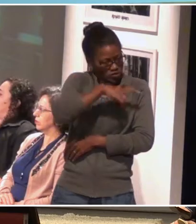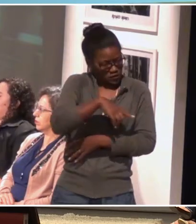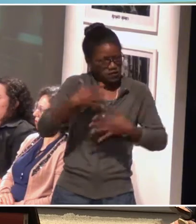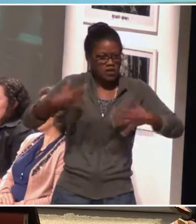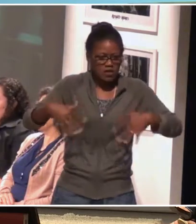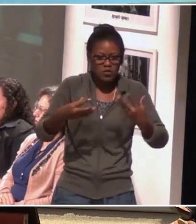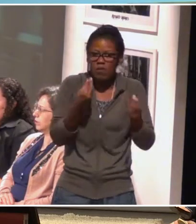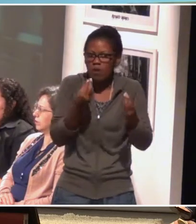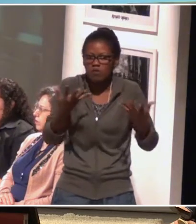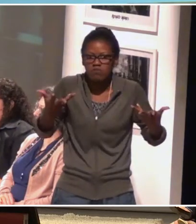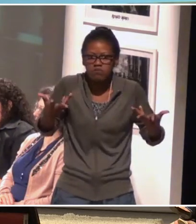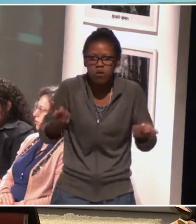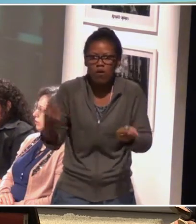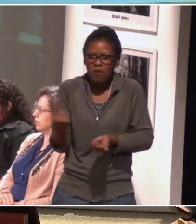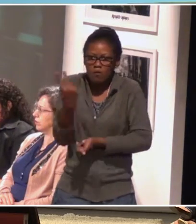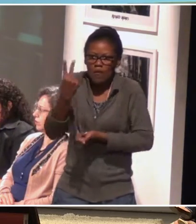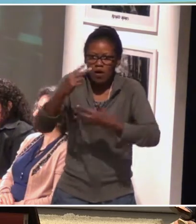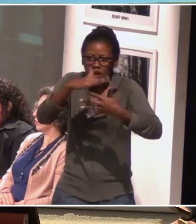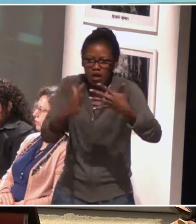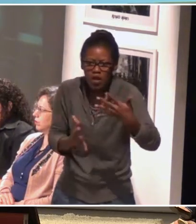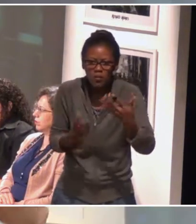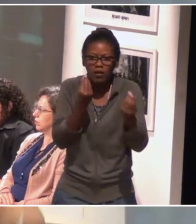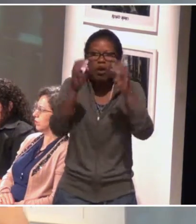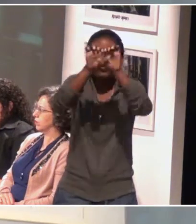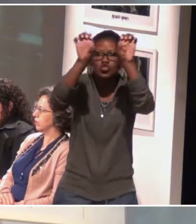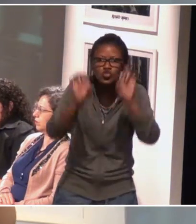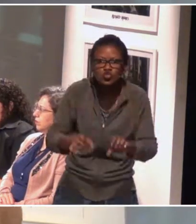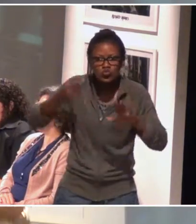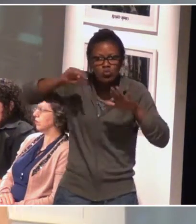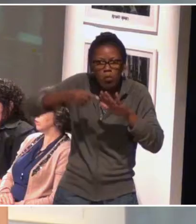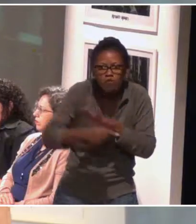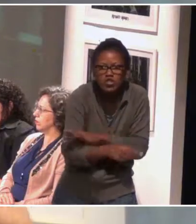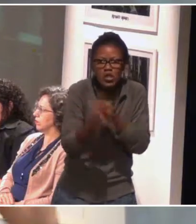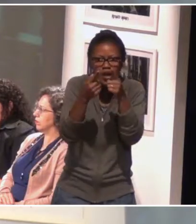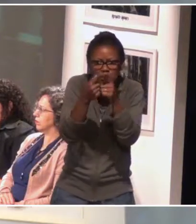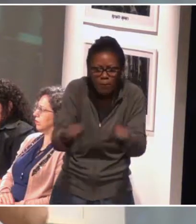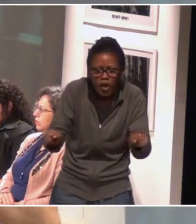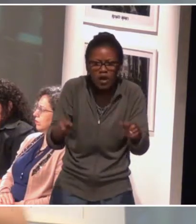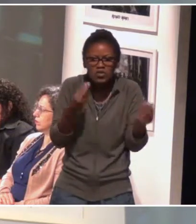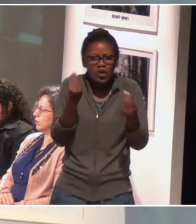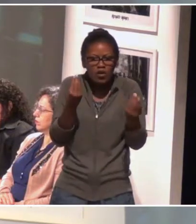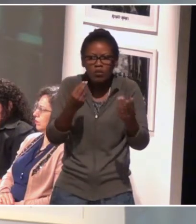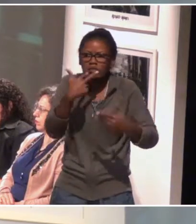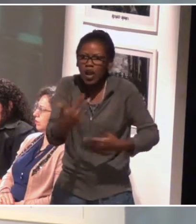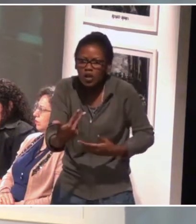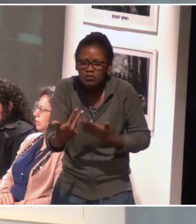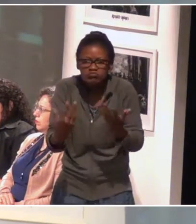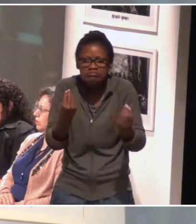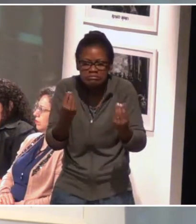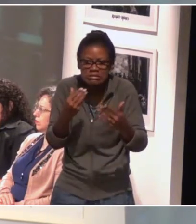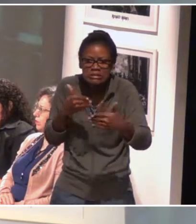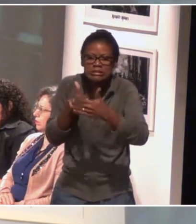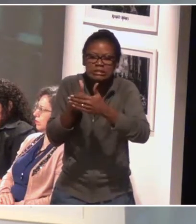valorização da língua, na estrutura, profundidade, gramatical dessa língua, mas a gente se